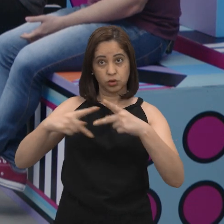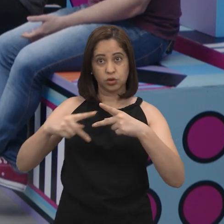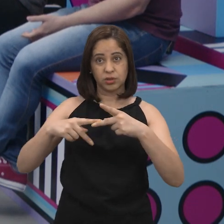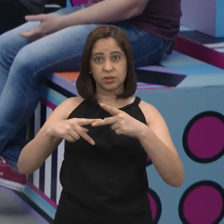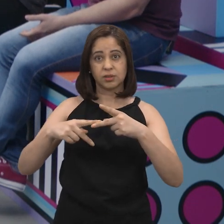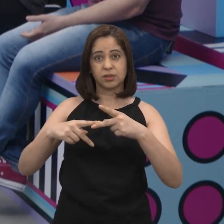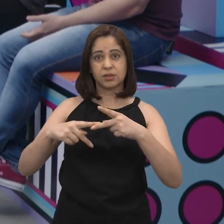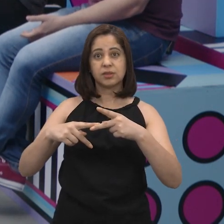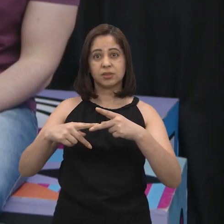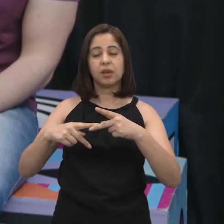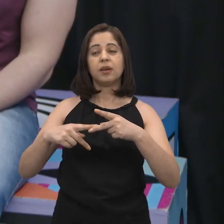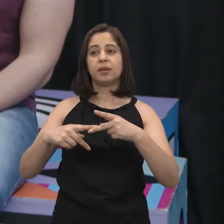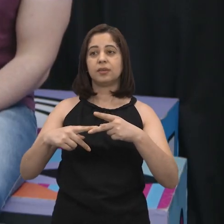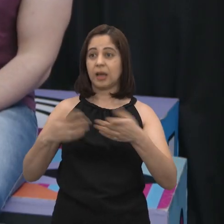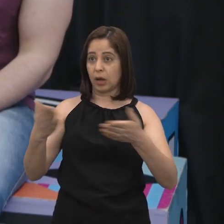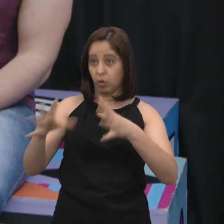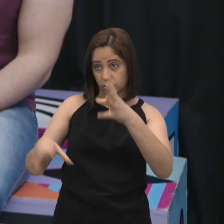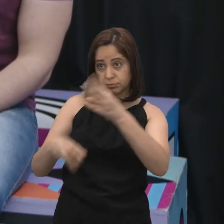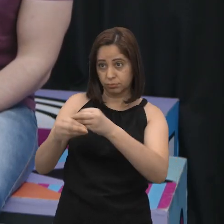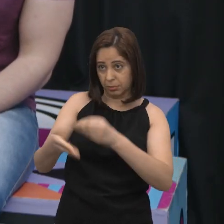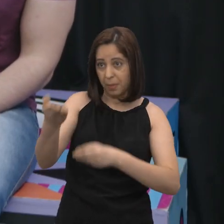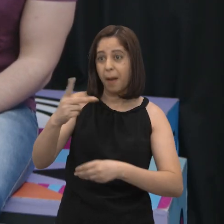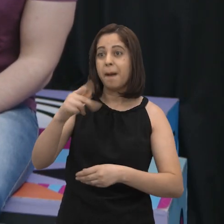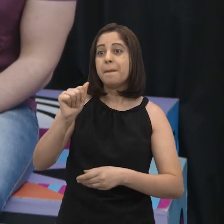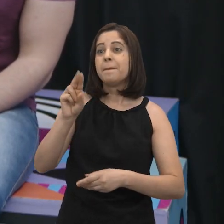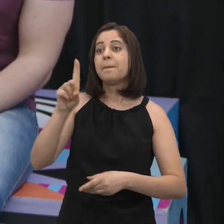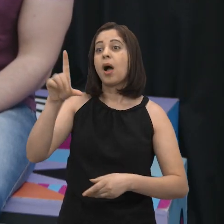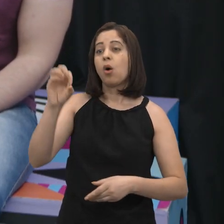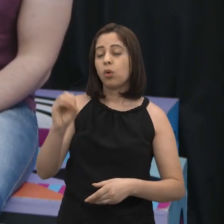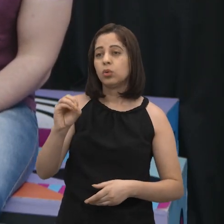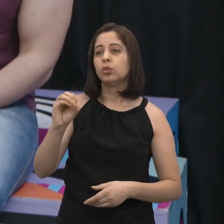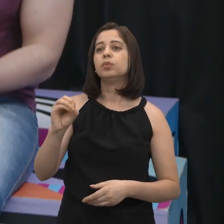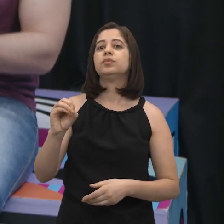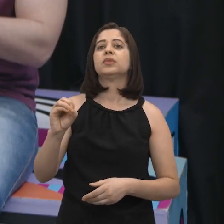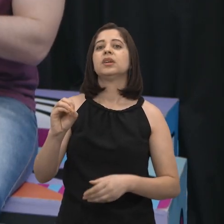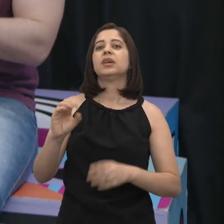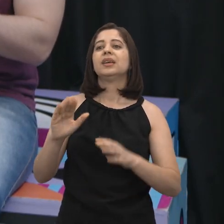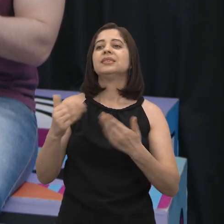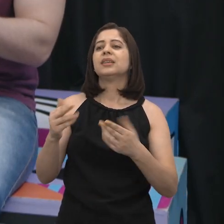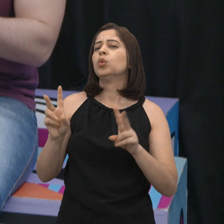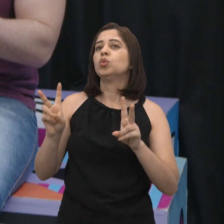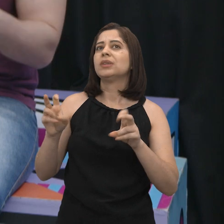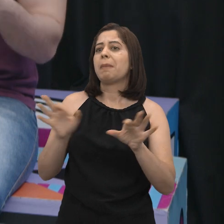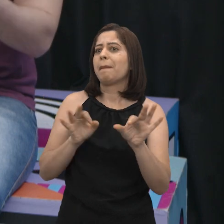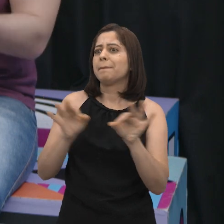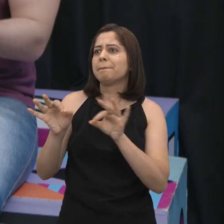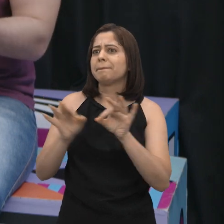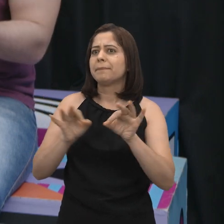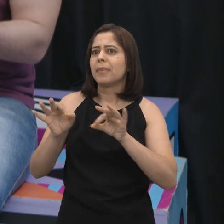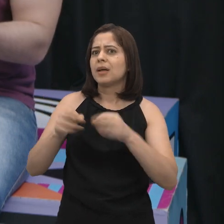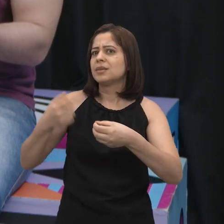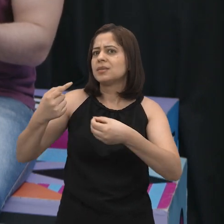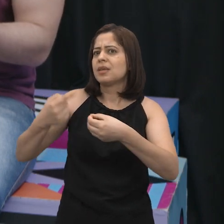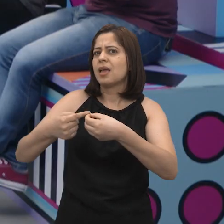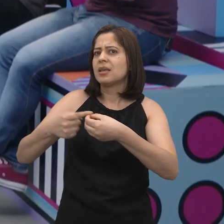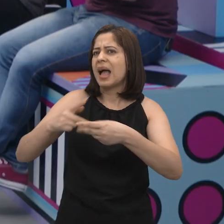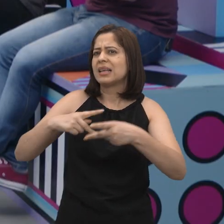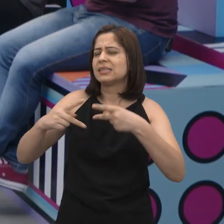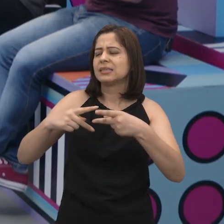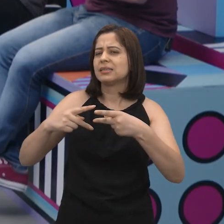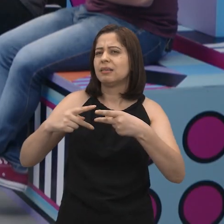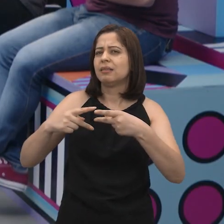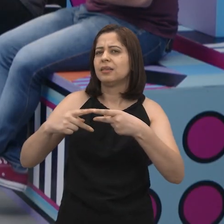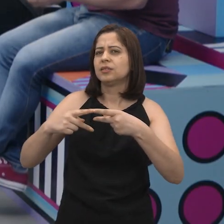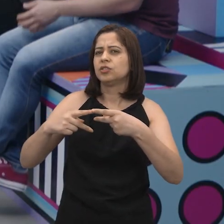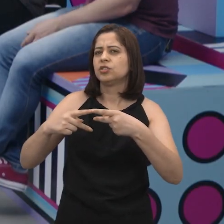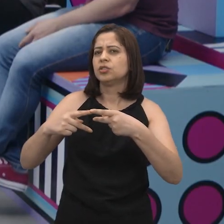Campos, em um município. Então, Paulo, já queria até te emendar essa pergunta a respeito de planejamento do município mesmo, né? O que a gente